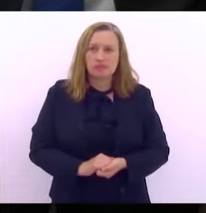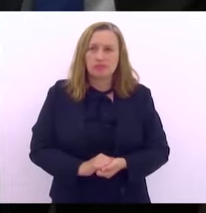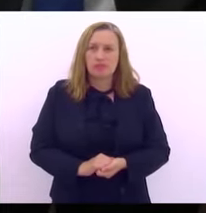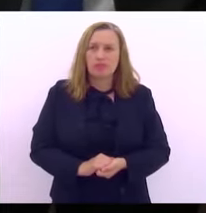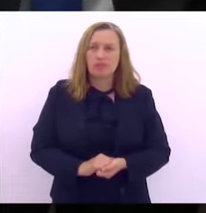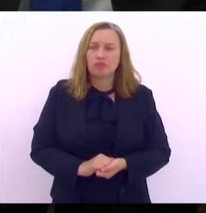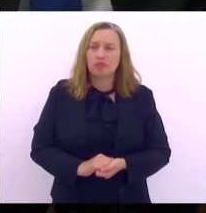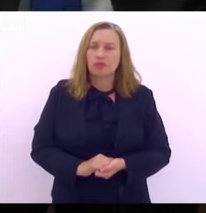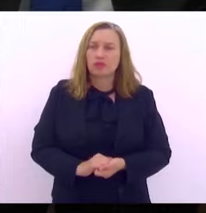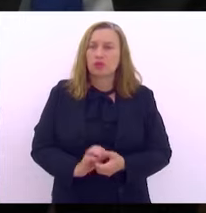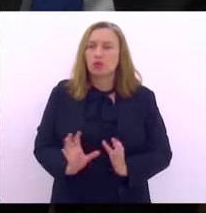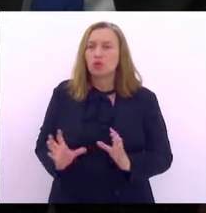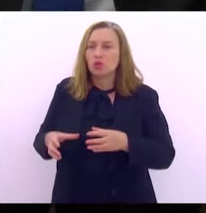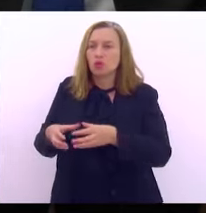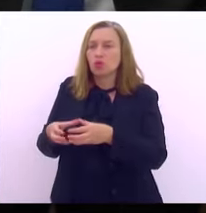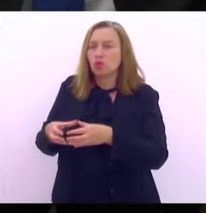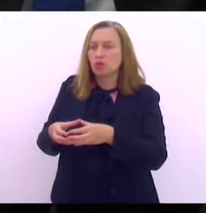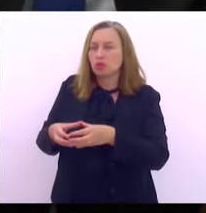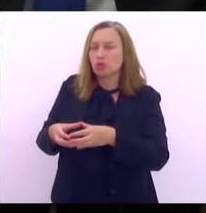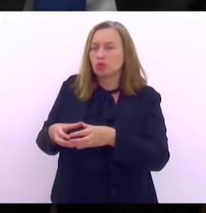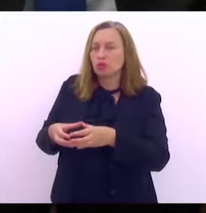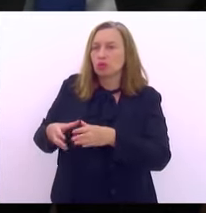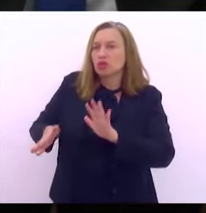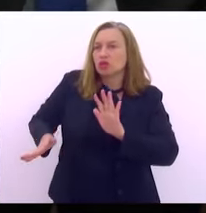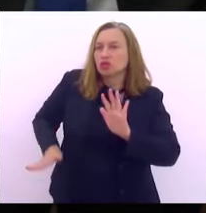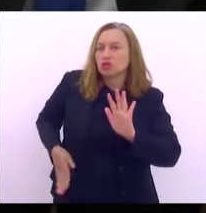do Tráfico dentro de Bangu,